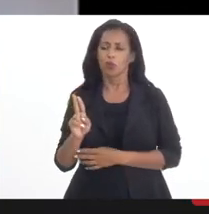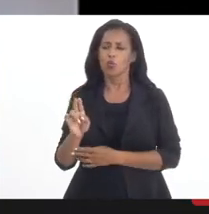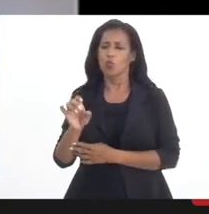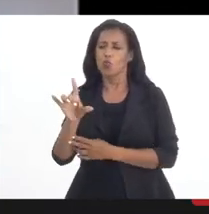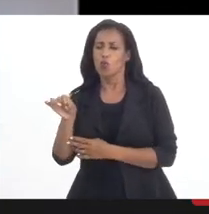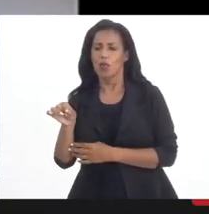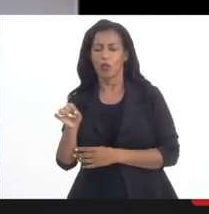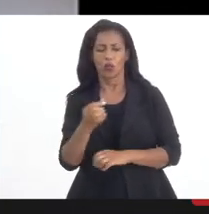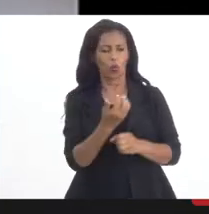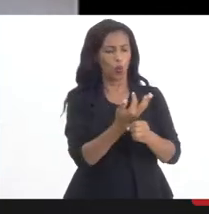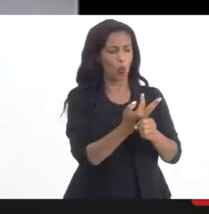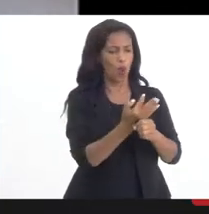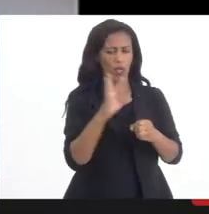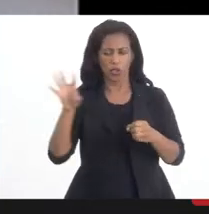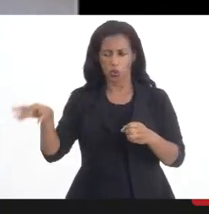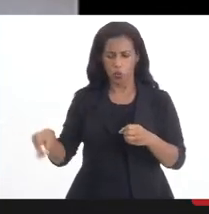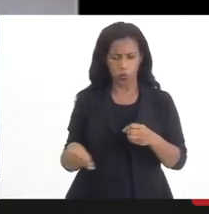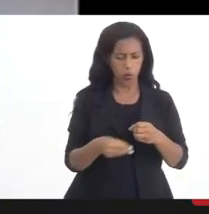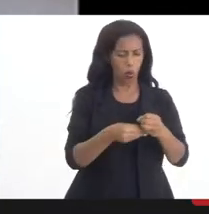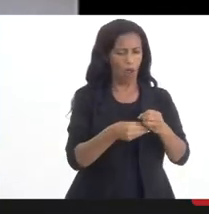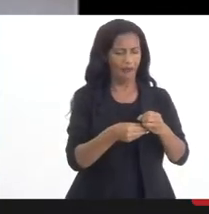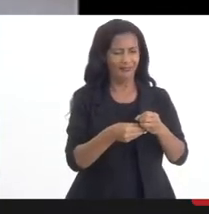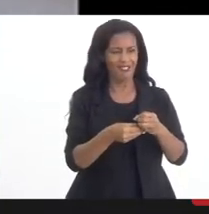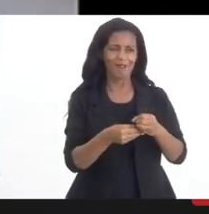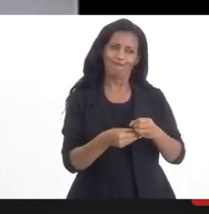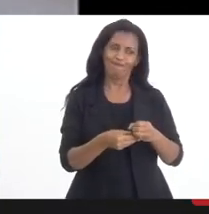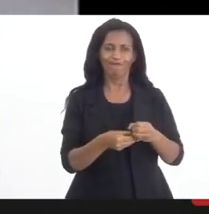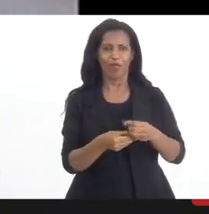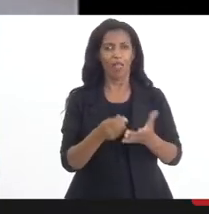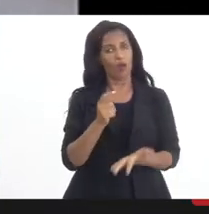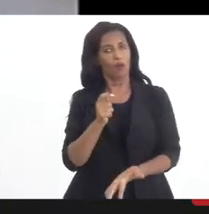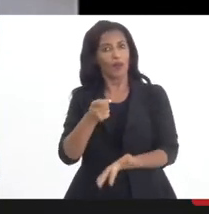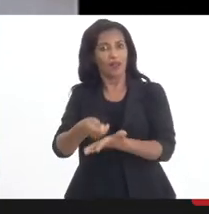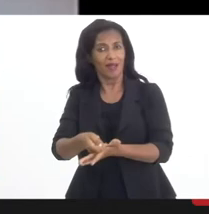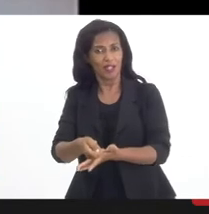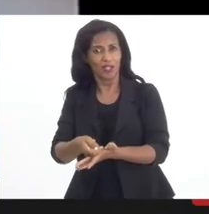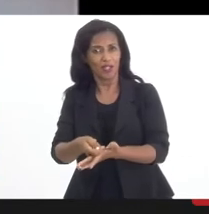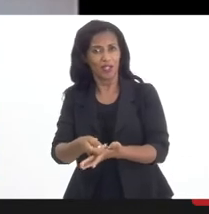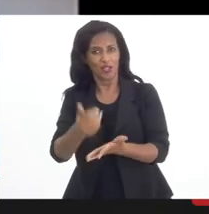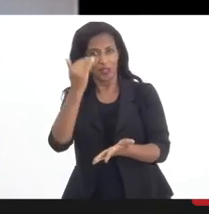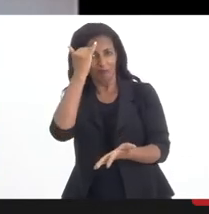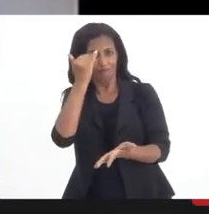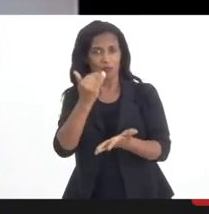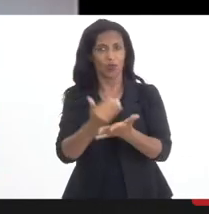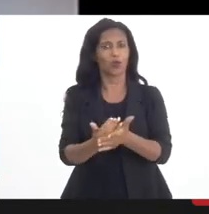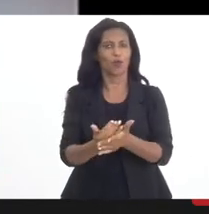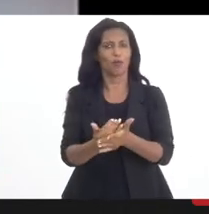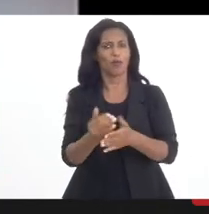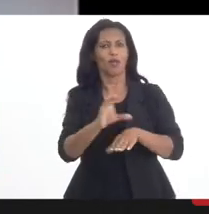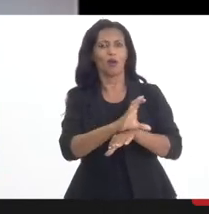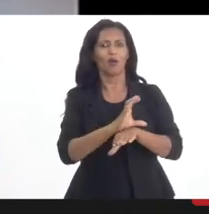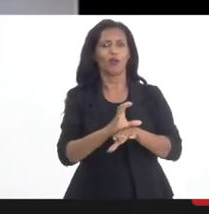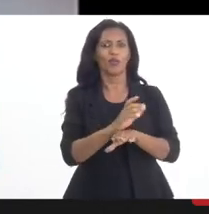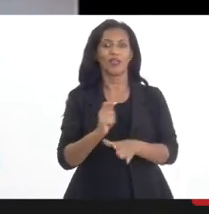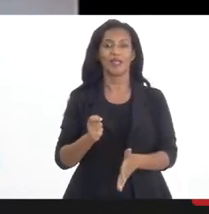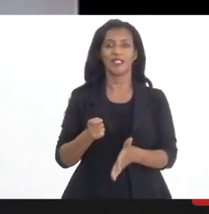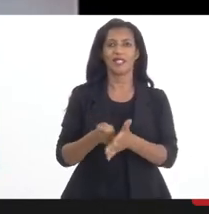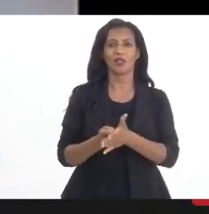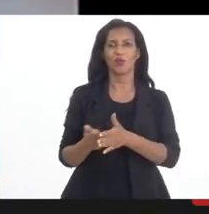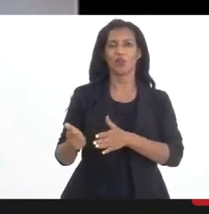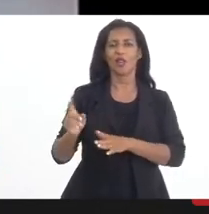ela tem se demonstrado uma garantia, né, uma garantia de se fazer cumprir a Constituição e assegurar esses direitos.